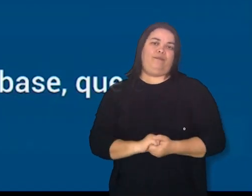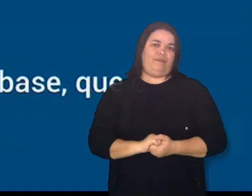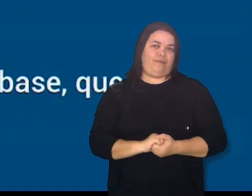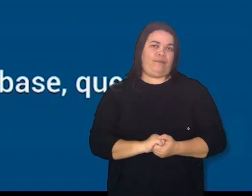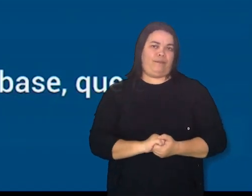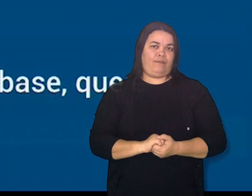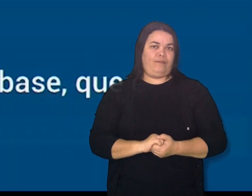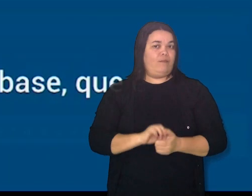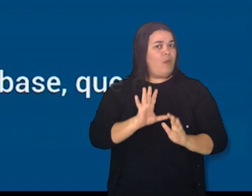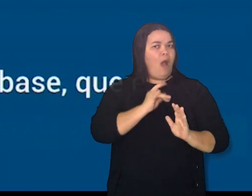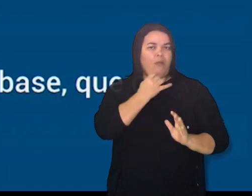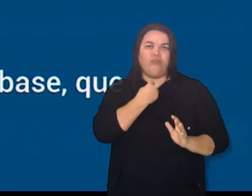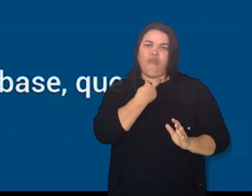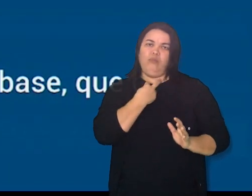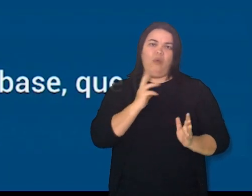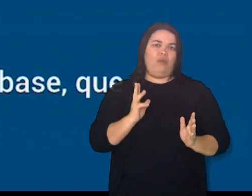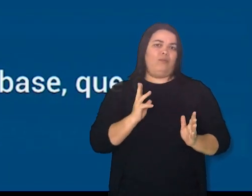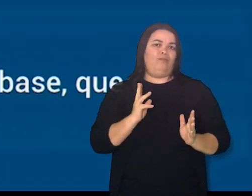está